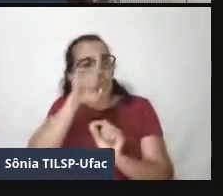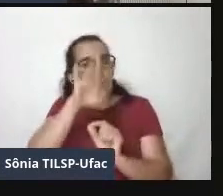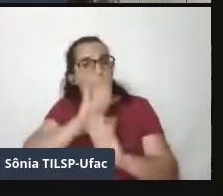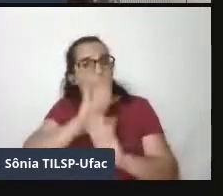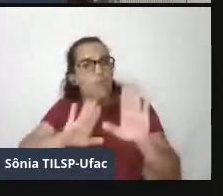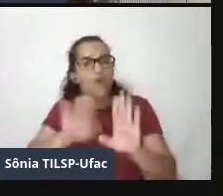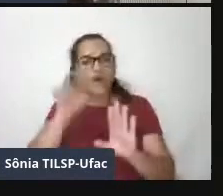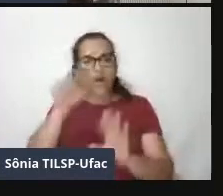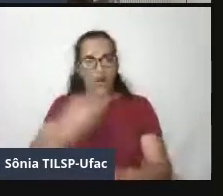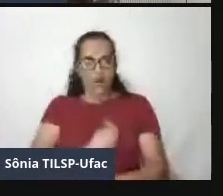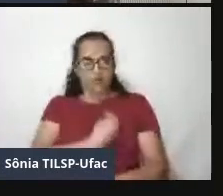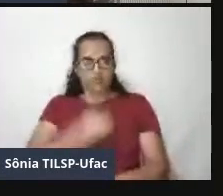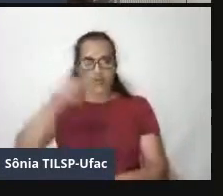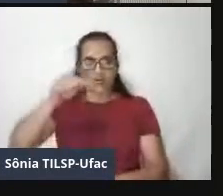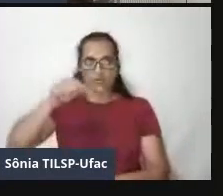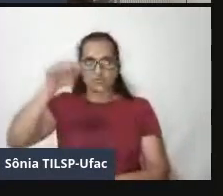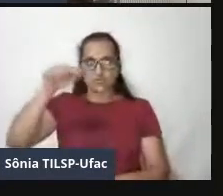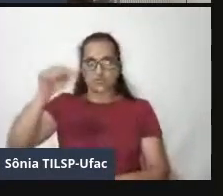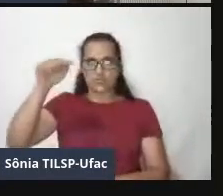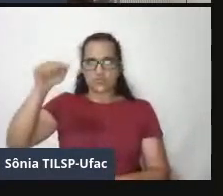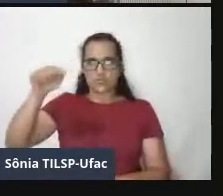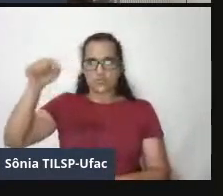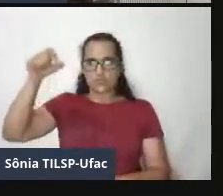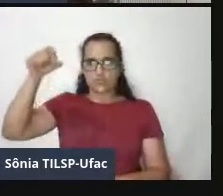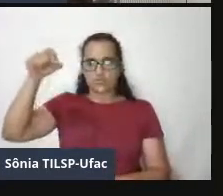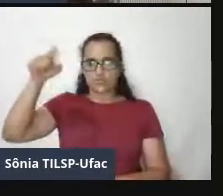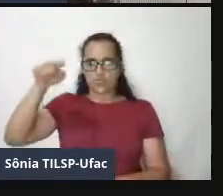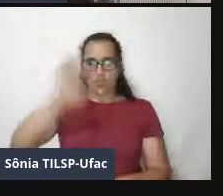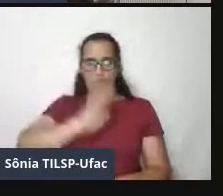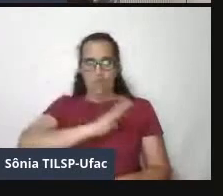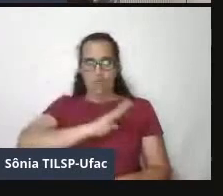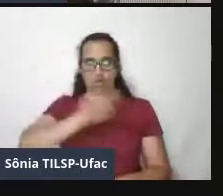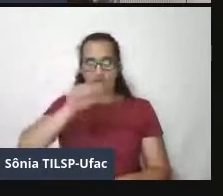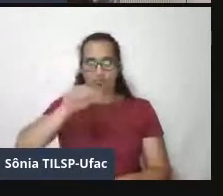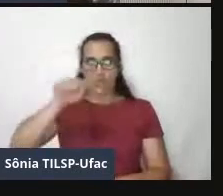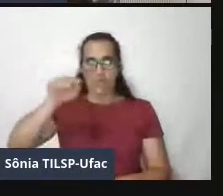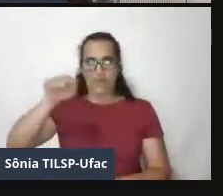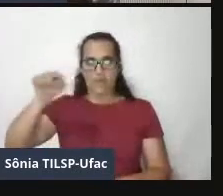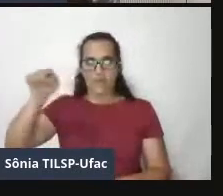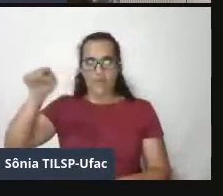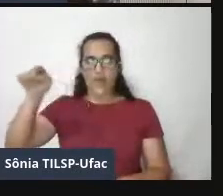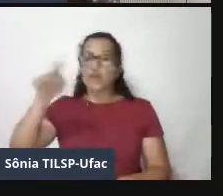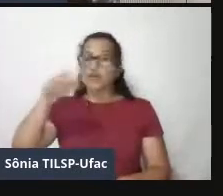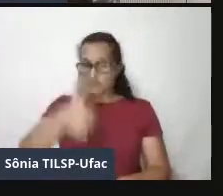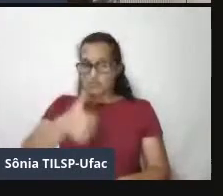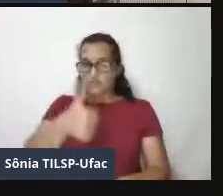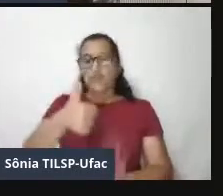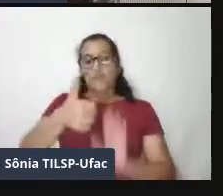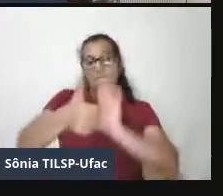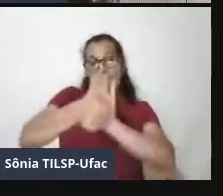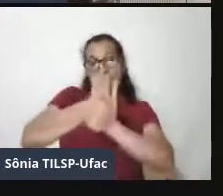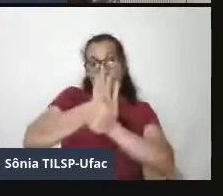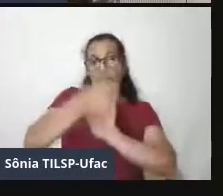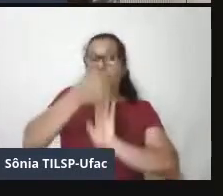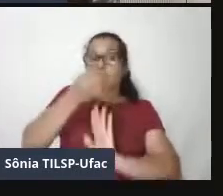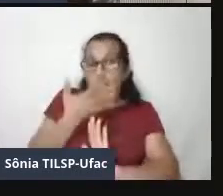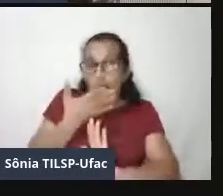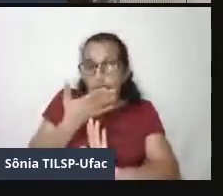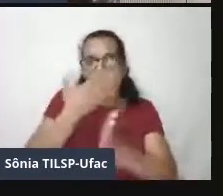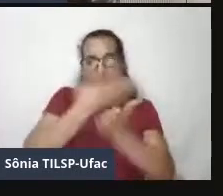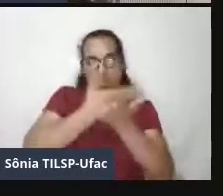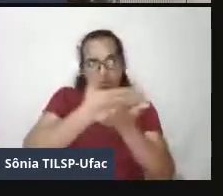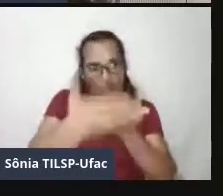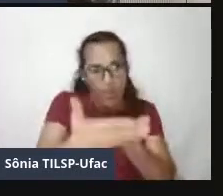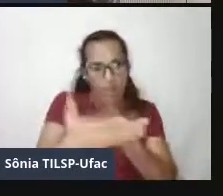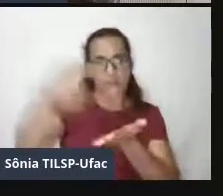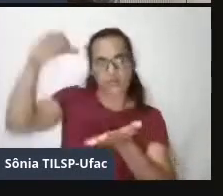do monitor desse paciente. Caso ele apresente frequência cardíaca, respiratória e boa saturação adequadas, a gente inicia a dieta interal